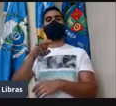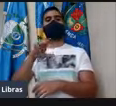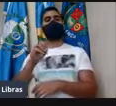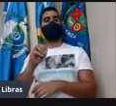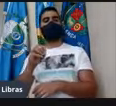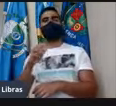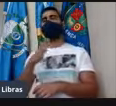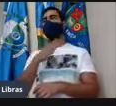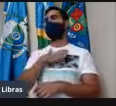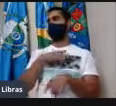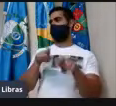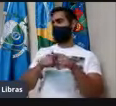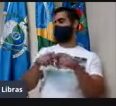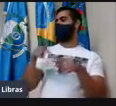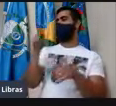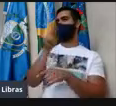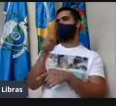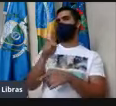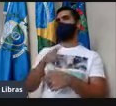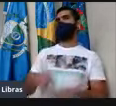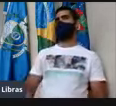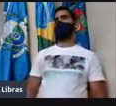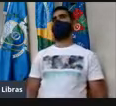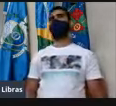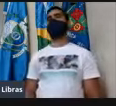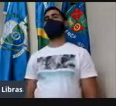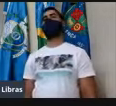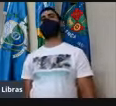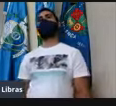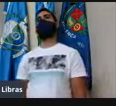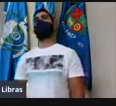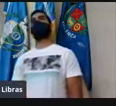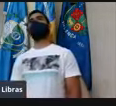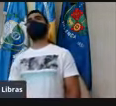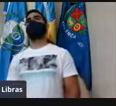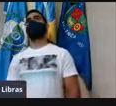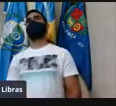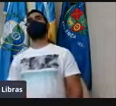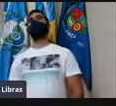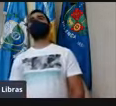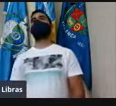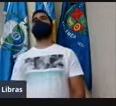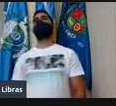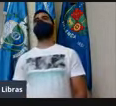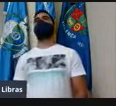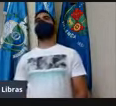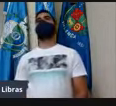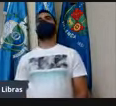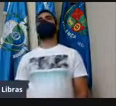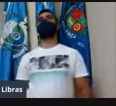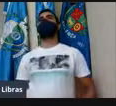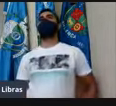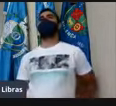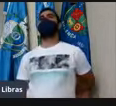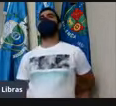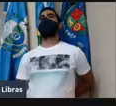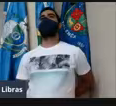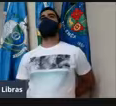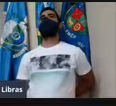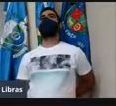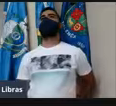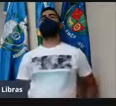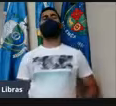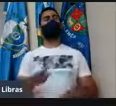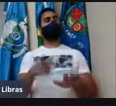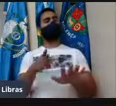fala, pois nós somos professores. Só uma parte, vereador, já que você tocou nessa situação aí,